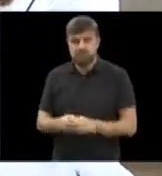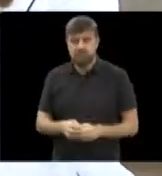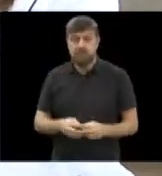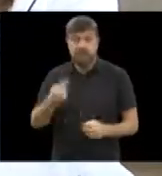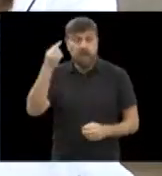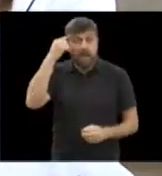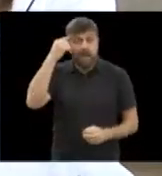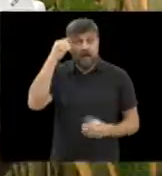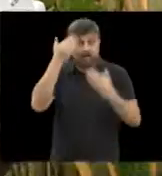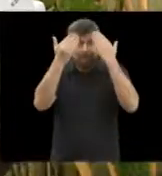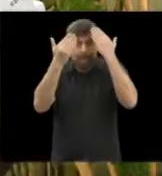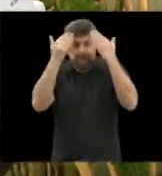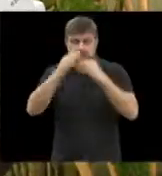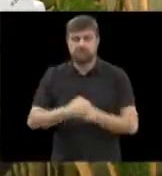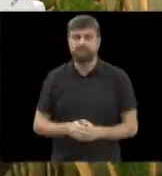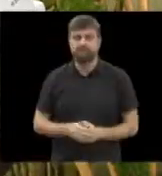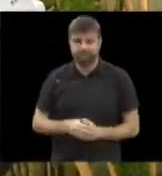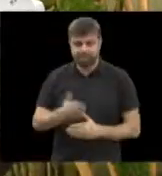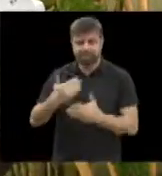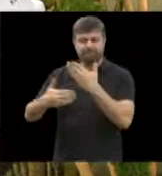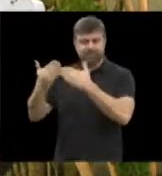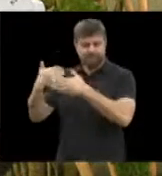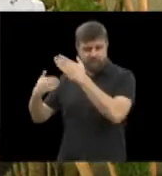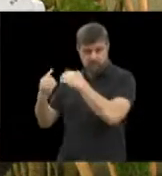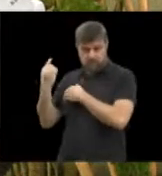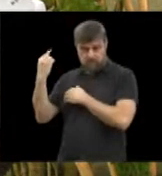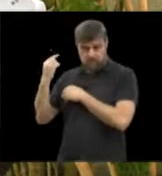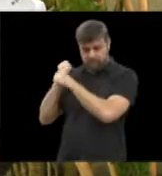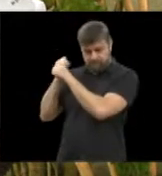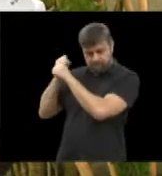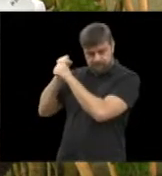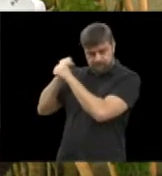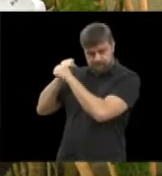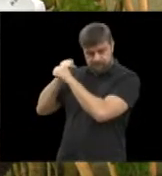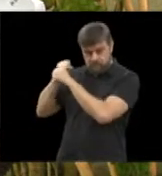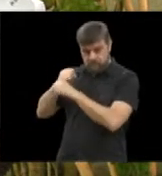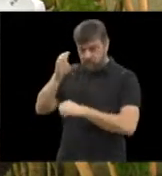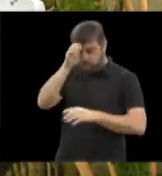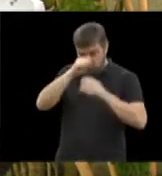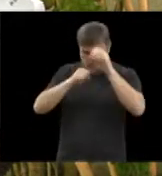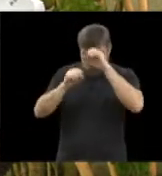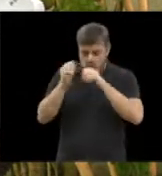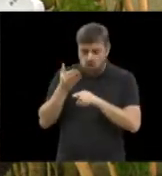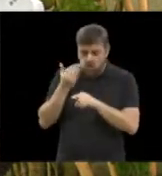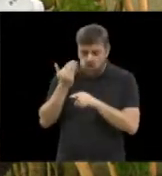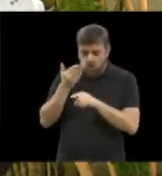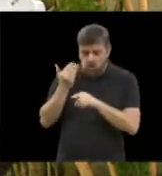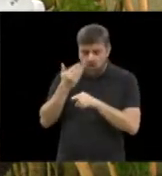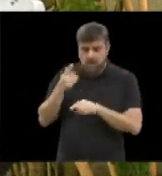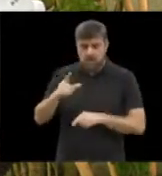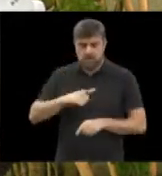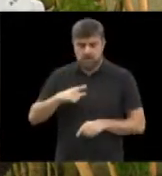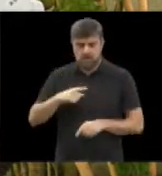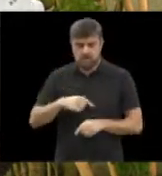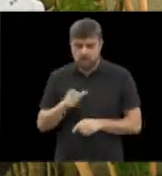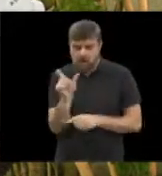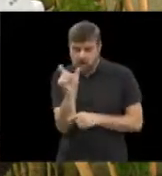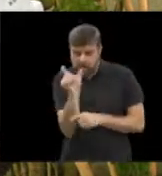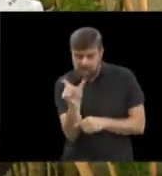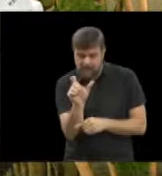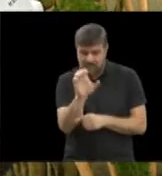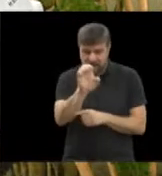era psicológico? Durante vários anos, durante meu aprendizado, que já se vem de longa data, a gente tinha um termo que a gente usava que